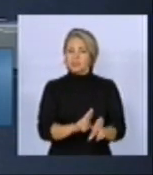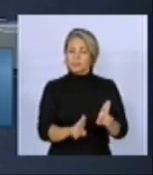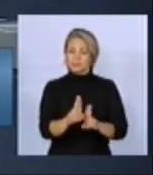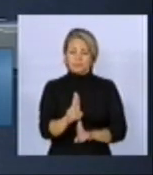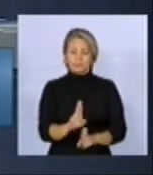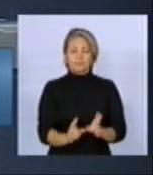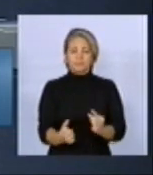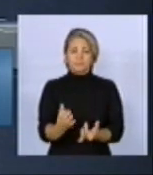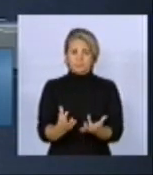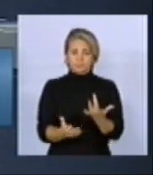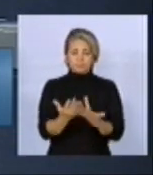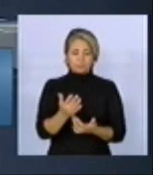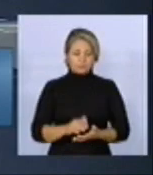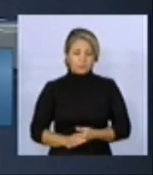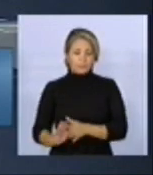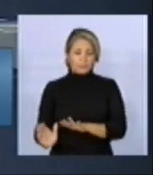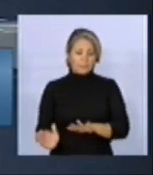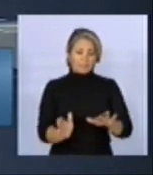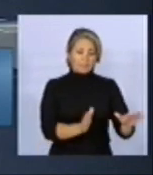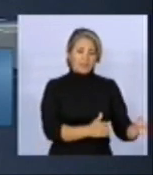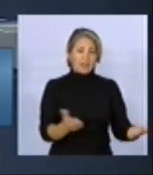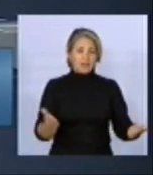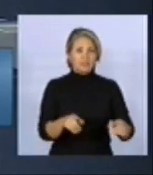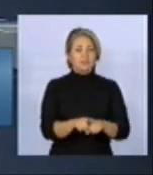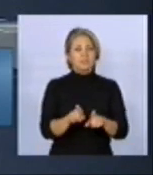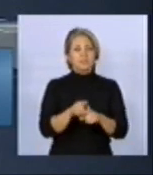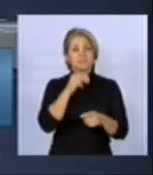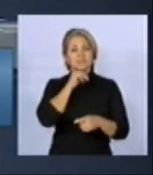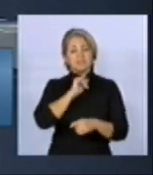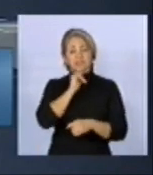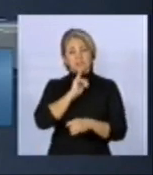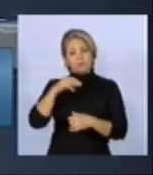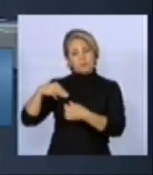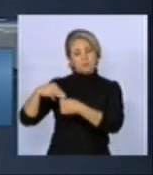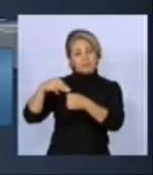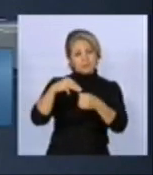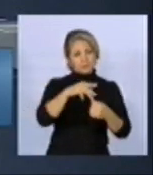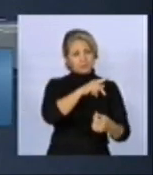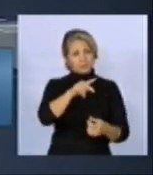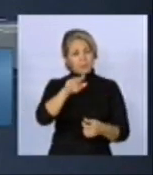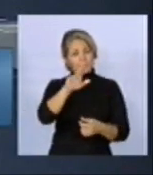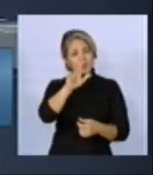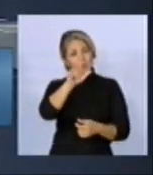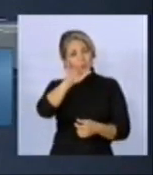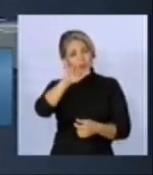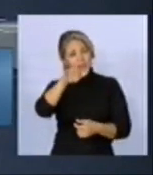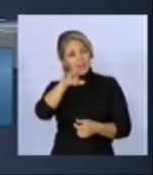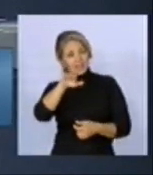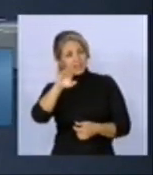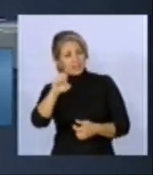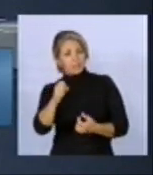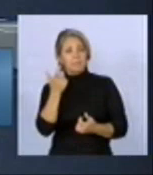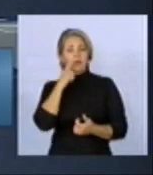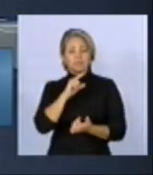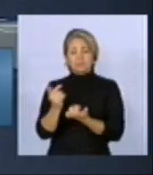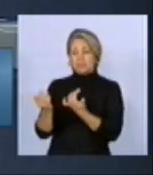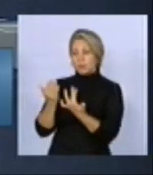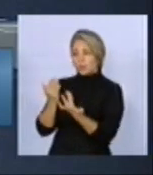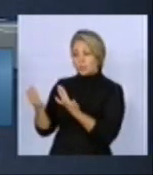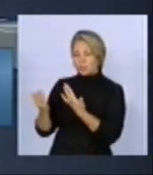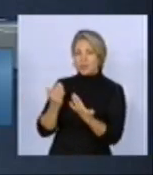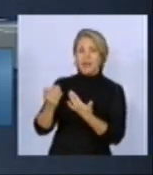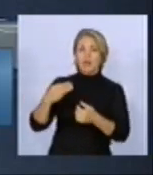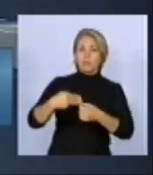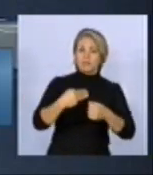e pegando o caso também eh do município de Paulinia para fazer um comparativo entre o município e o estado em que medida ele